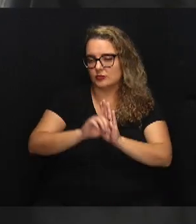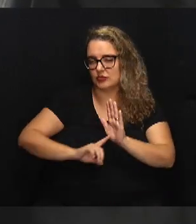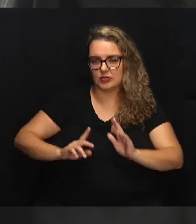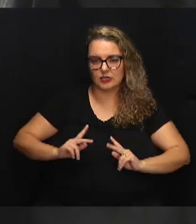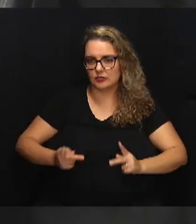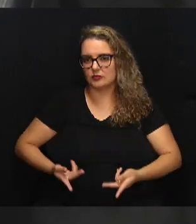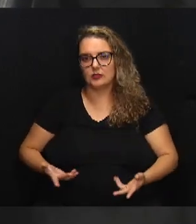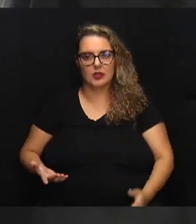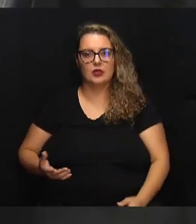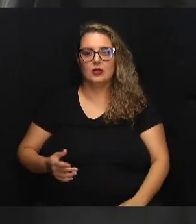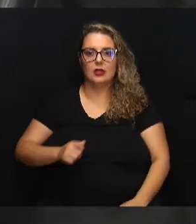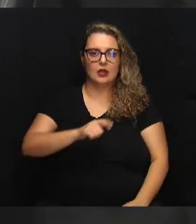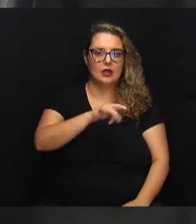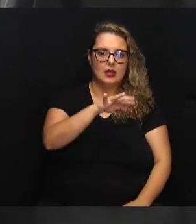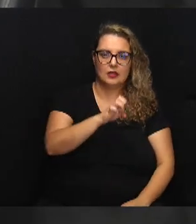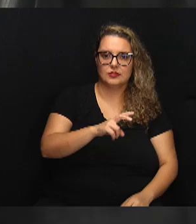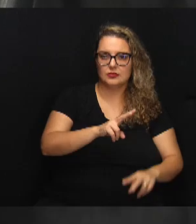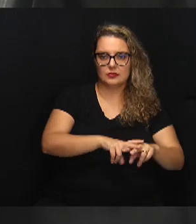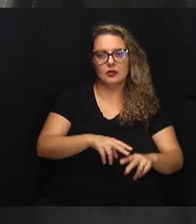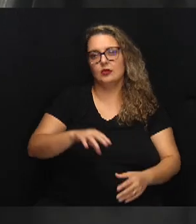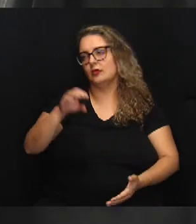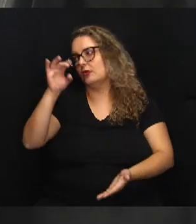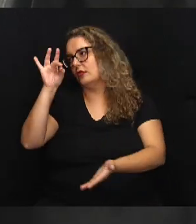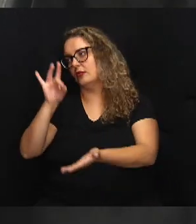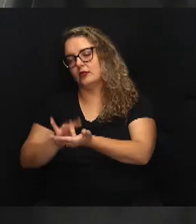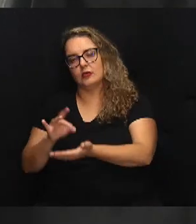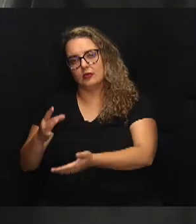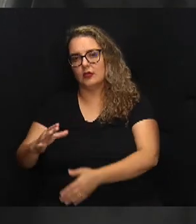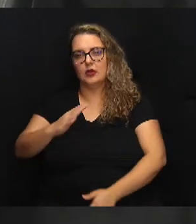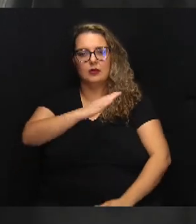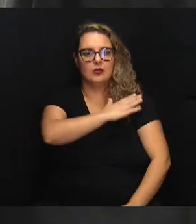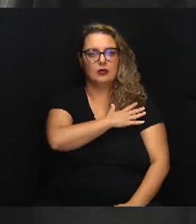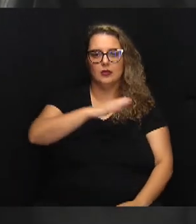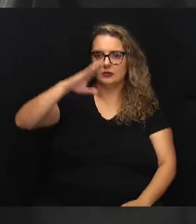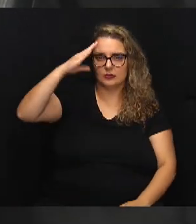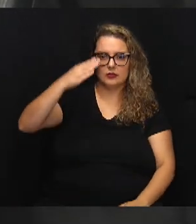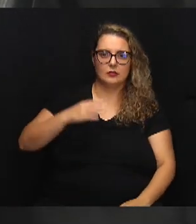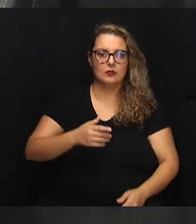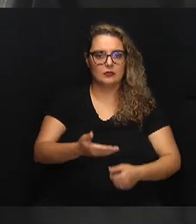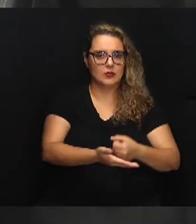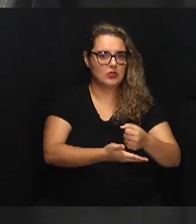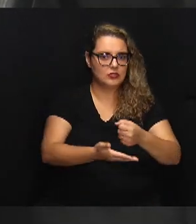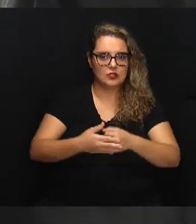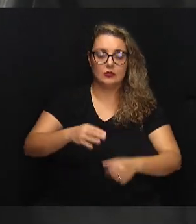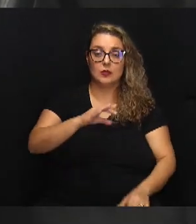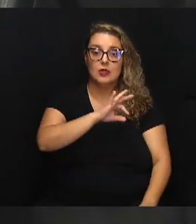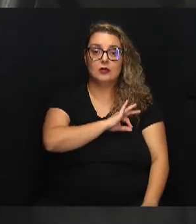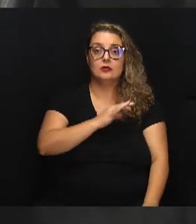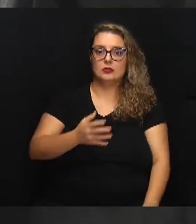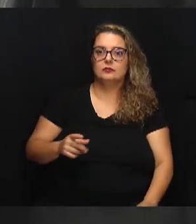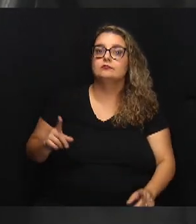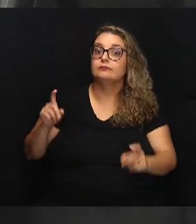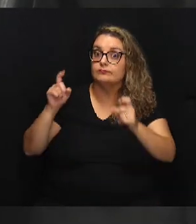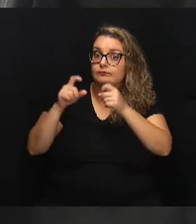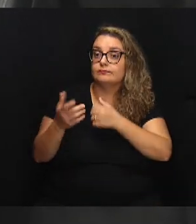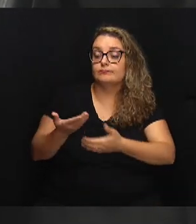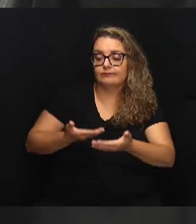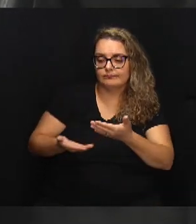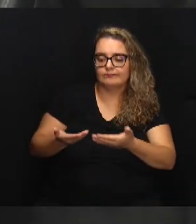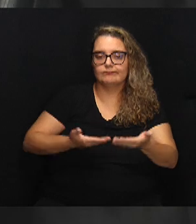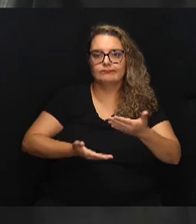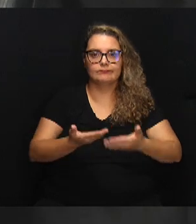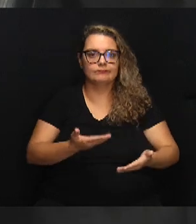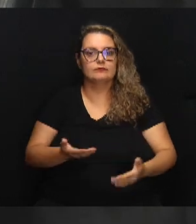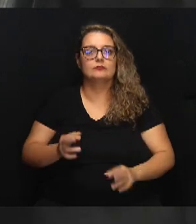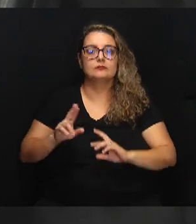agentes penitenciários, oficiais, gente de base das polícias, né? Então, muito difícil, um tratamento